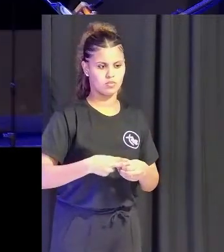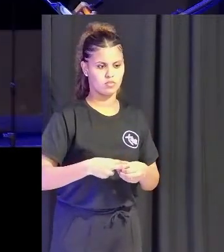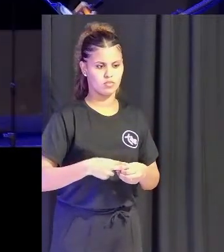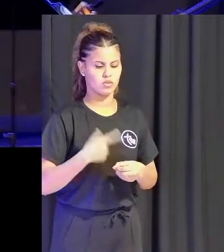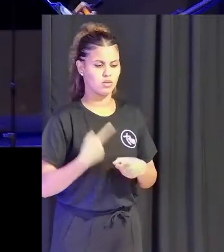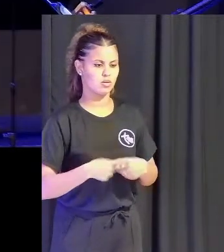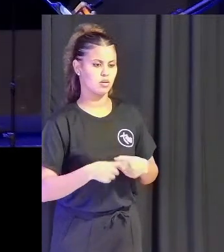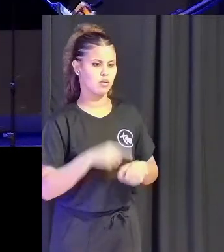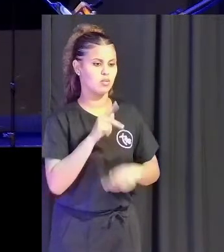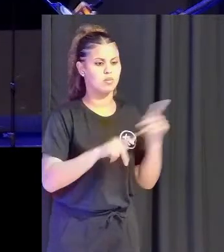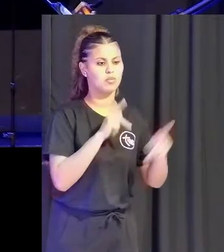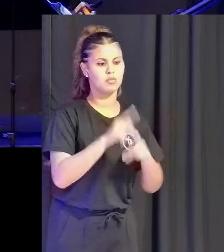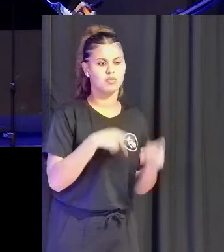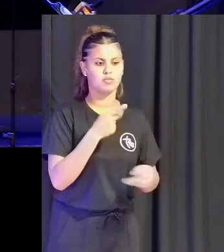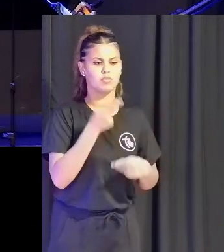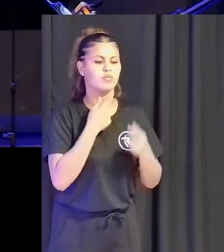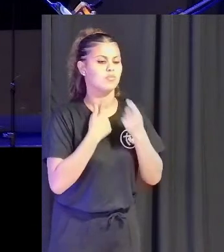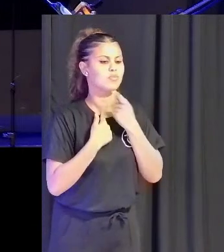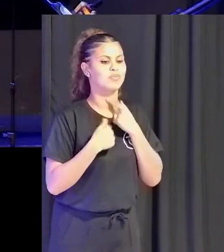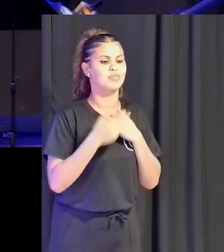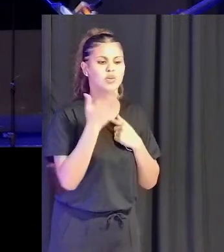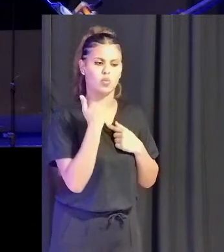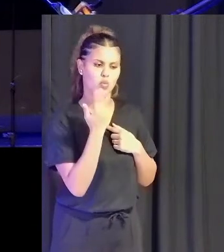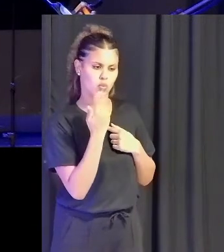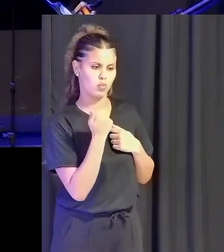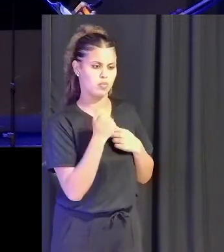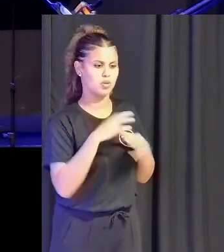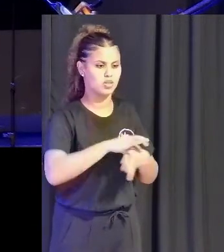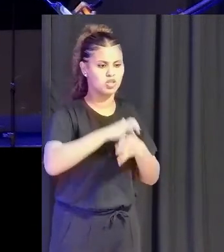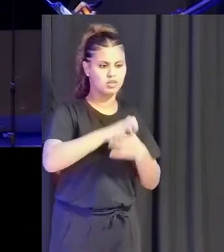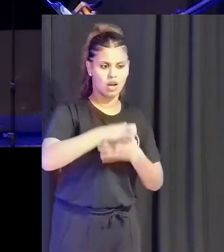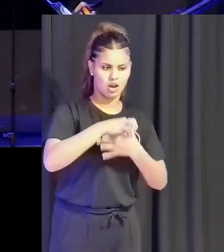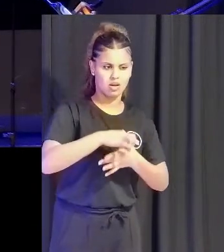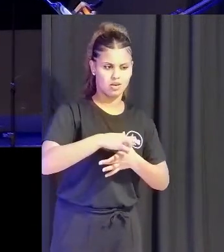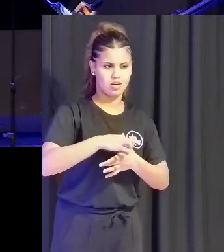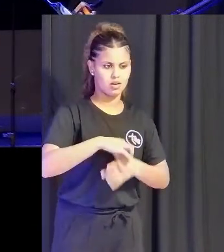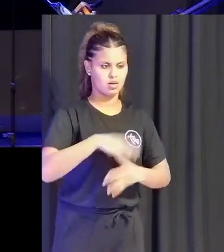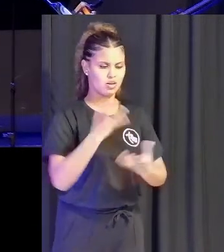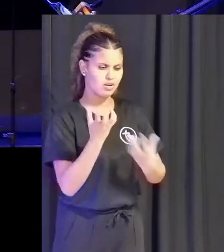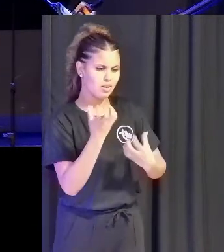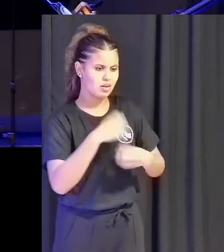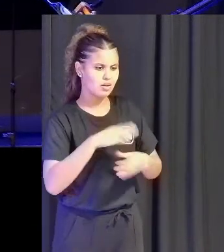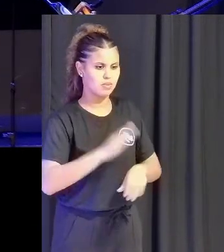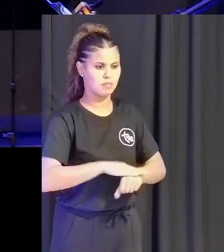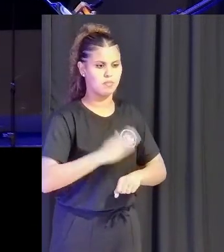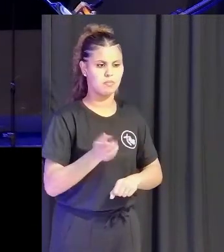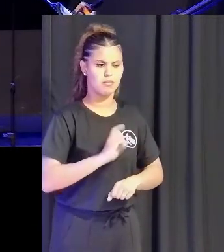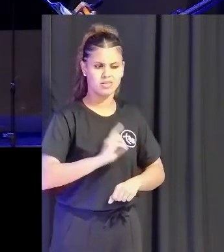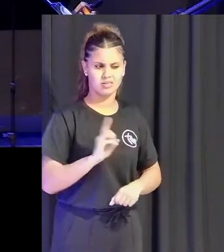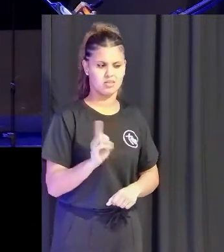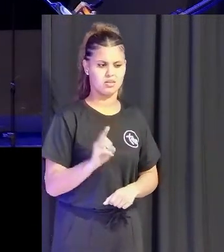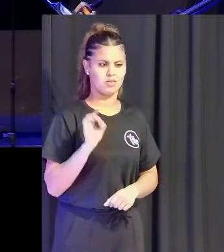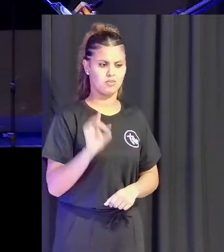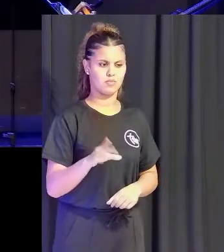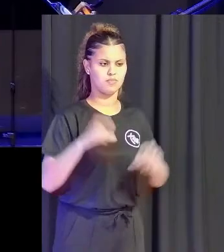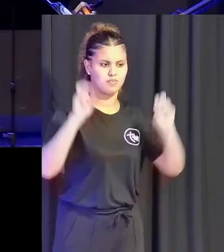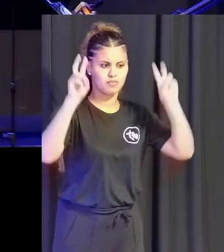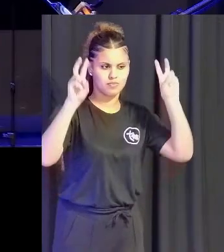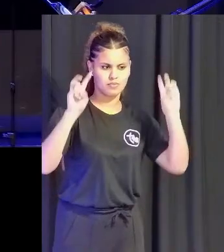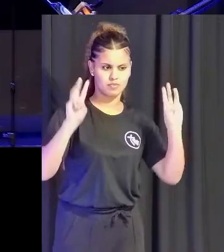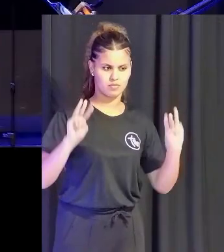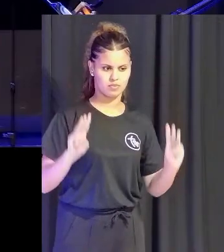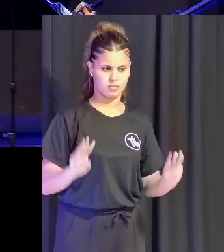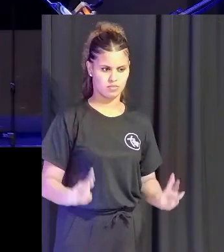estavam satisfeitos com o maná que Deus tinha mandado. O versículo 7 faz